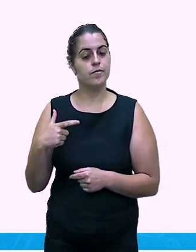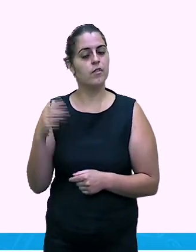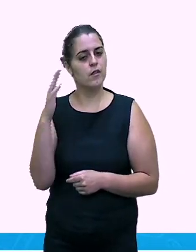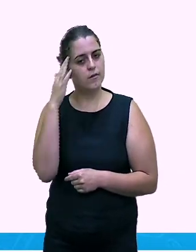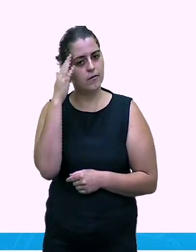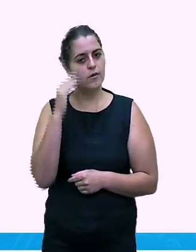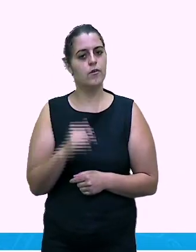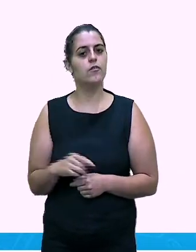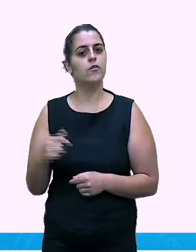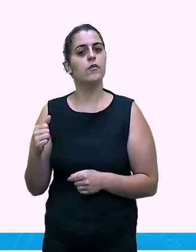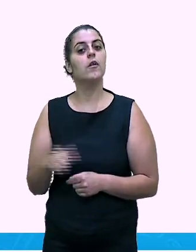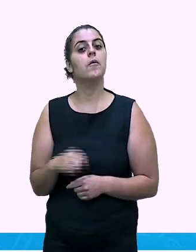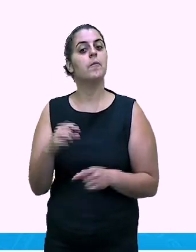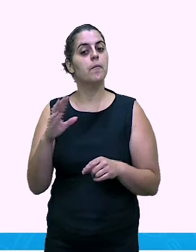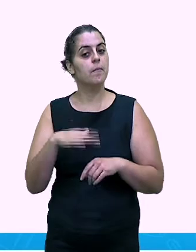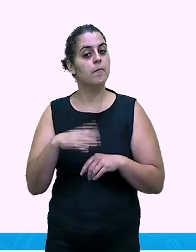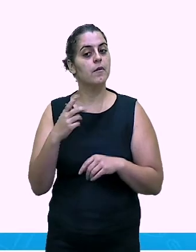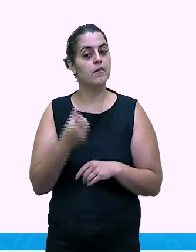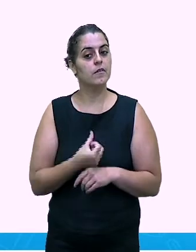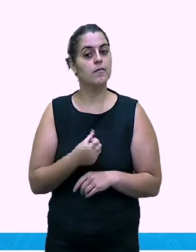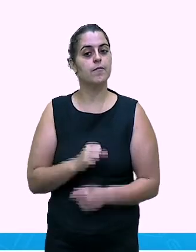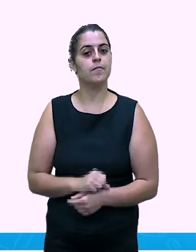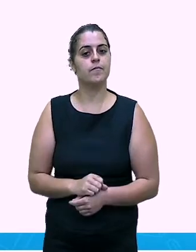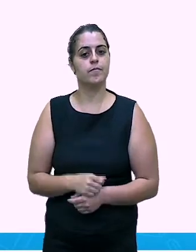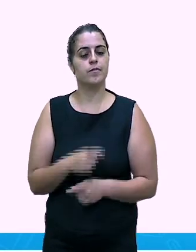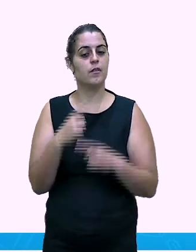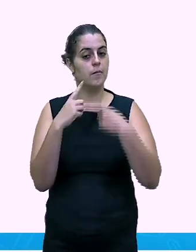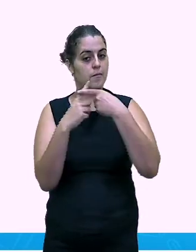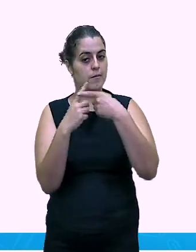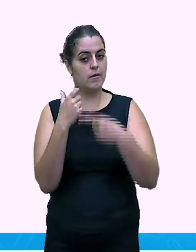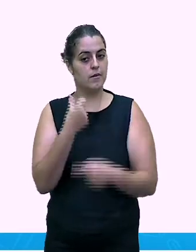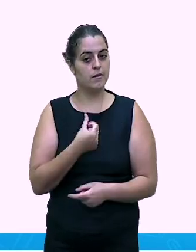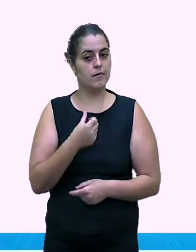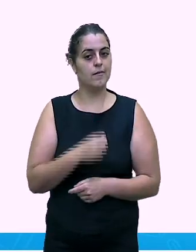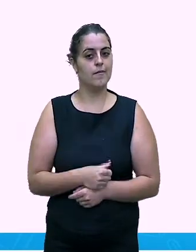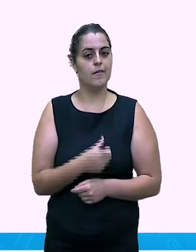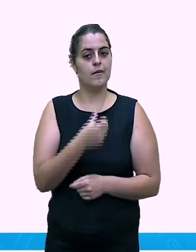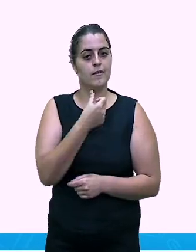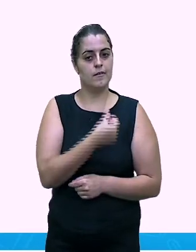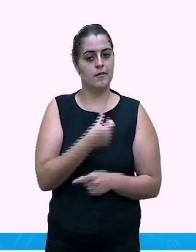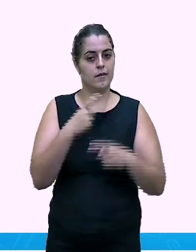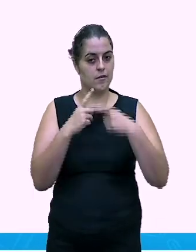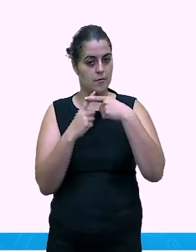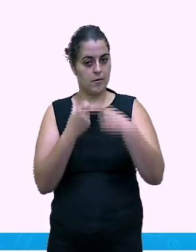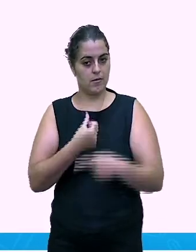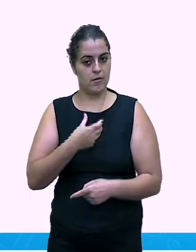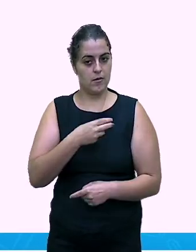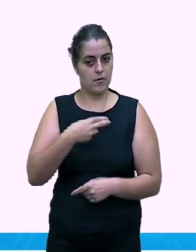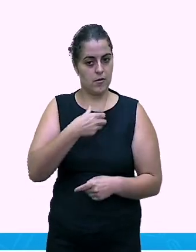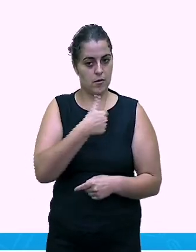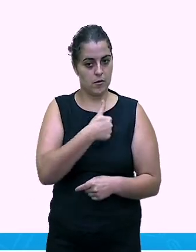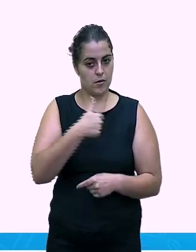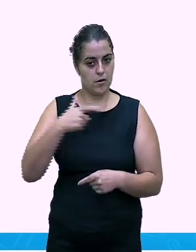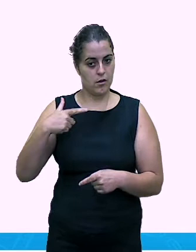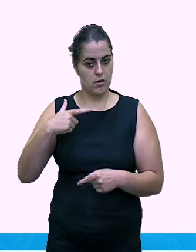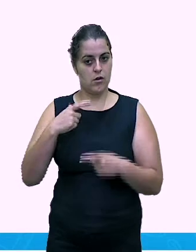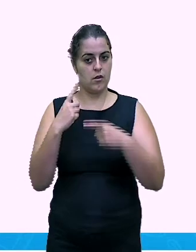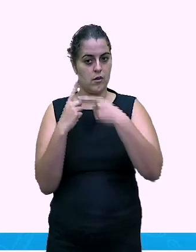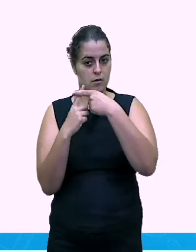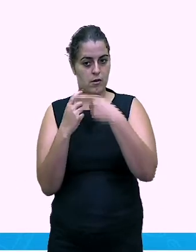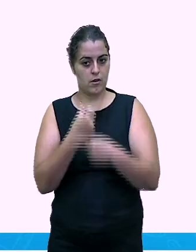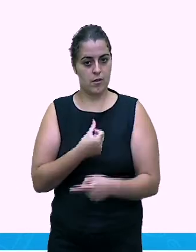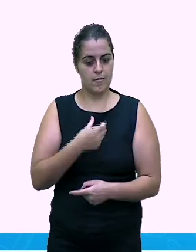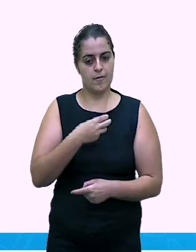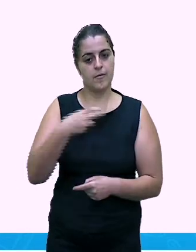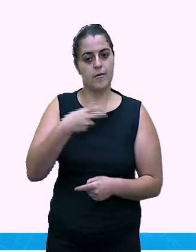consegue colocar mais o número 6. Vamos ver? Mais 6. 6 mais 6, 12. 12 mais 6,